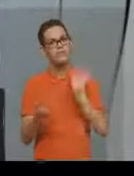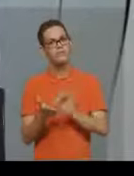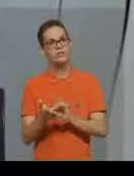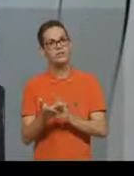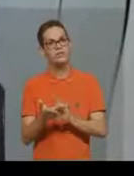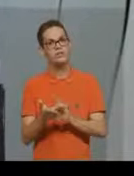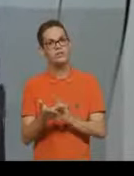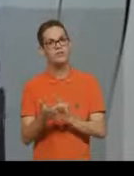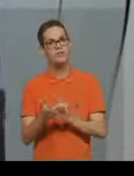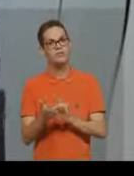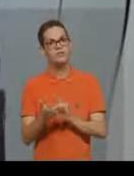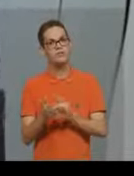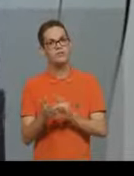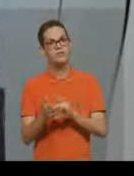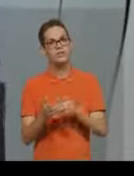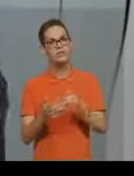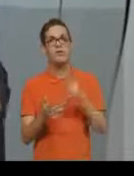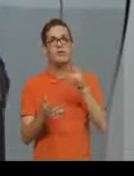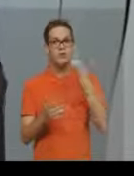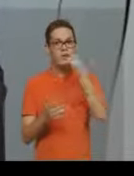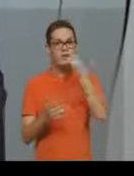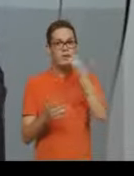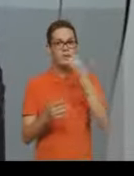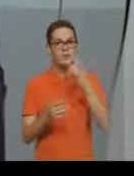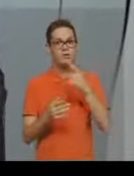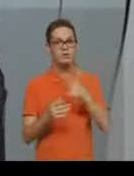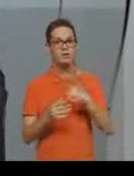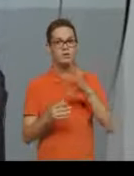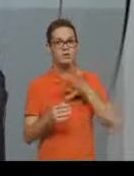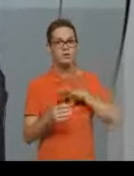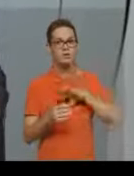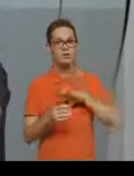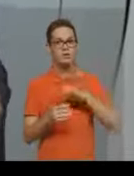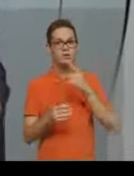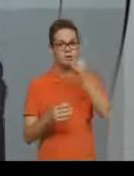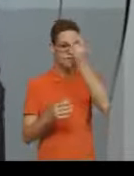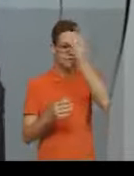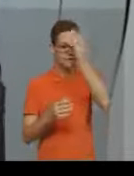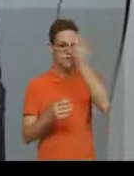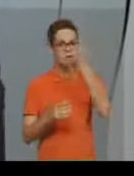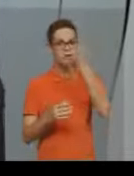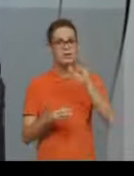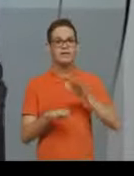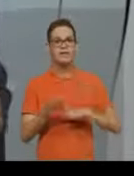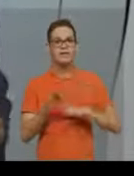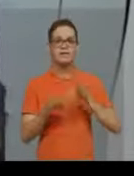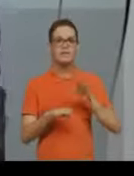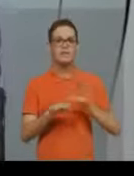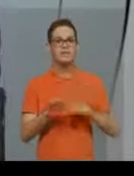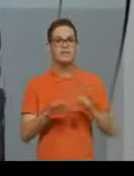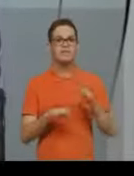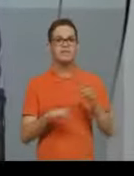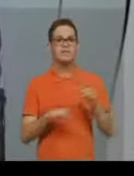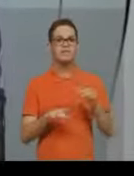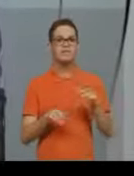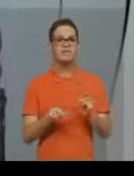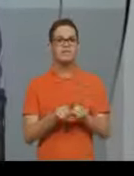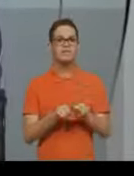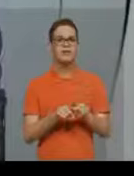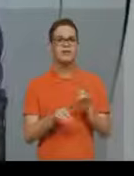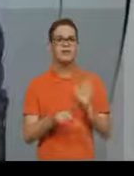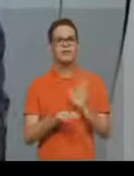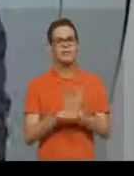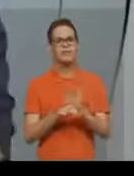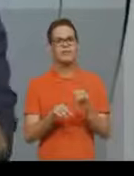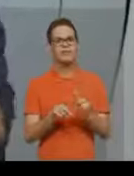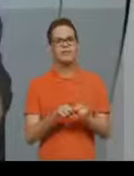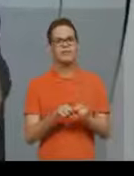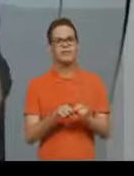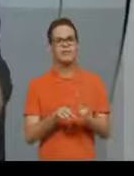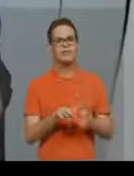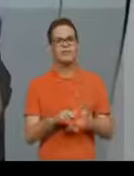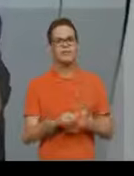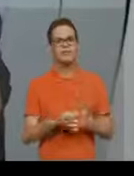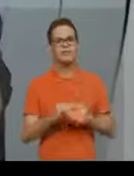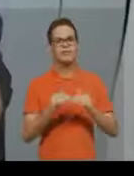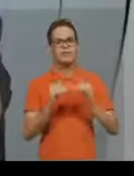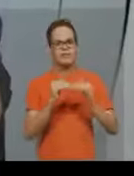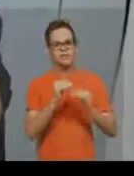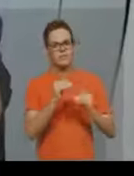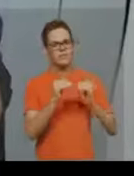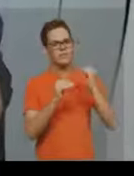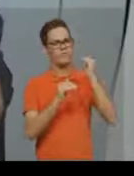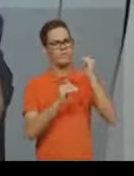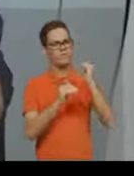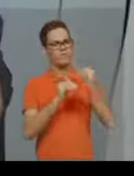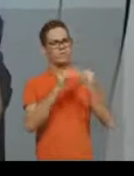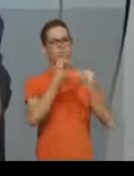original, você pegar um Guimarães Rosa, num português mais fácil, talvez, de repente, eu acho que ajuda sim. Eles tinham, às vezes, nível 1,